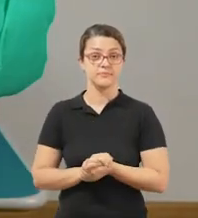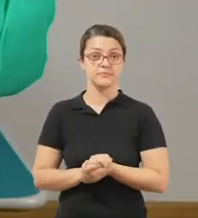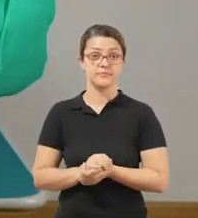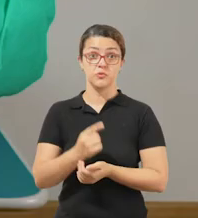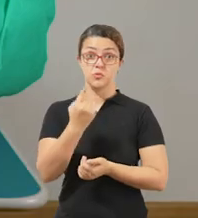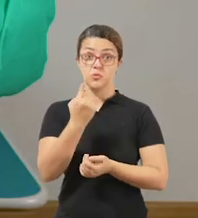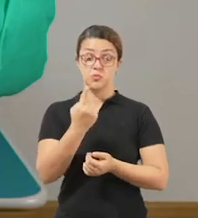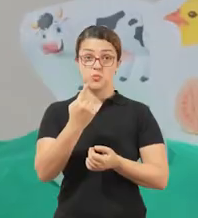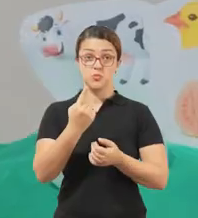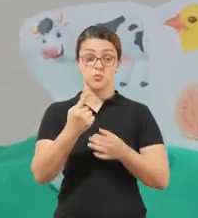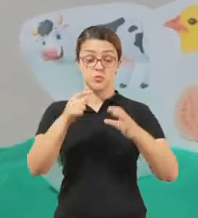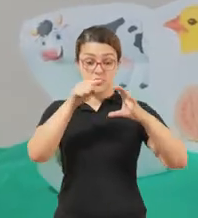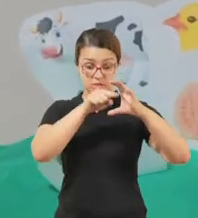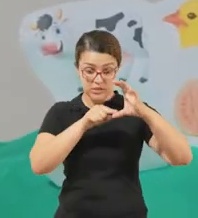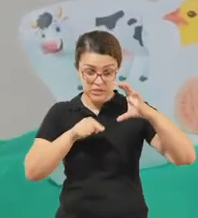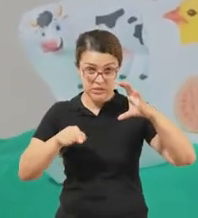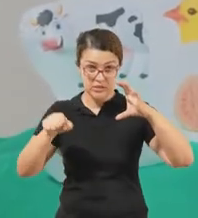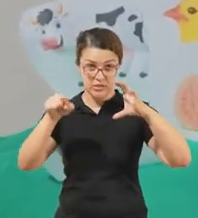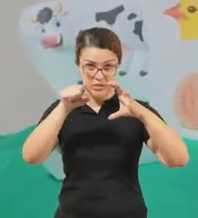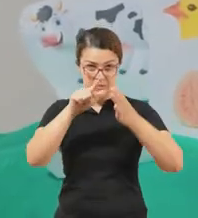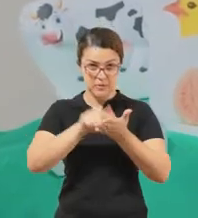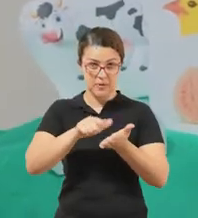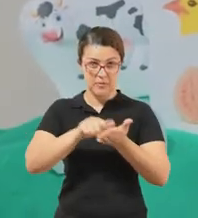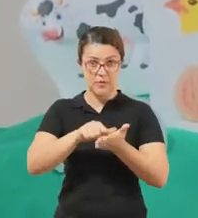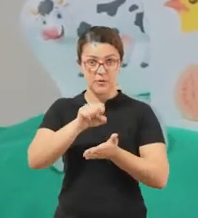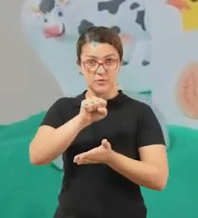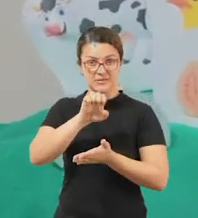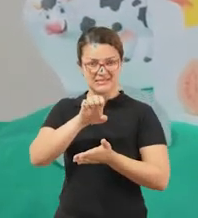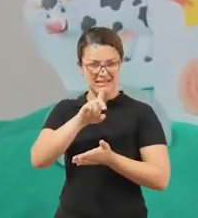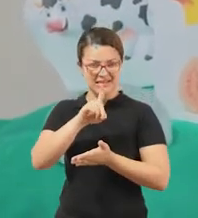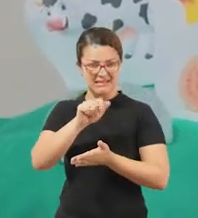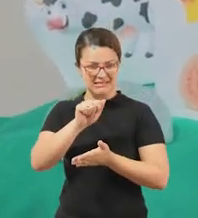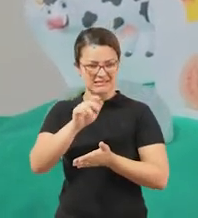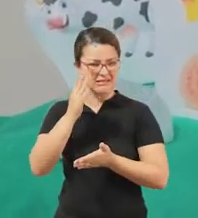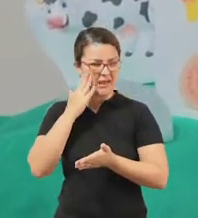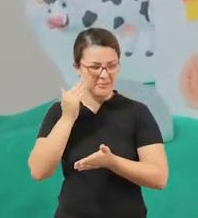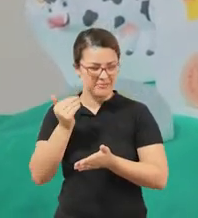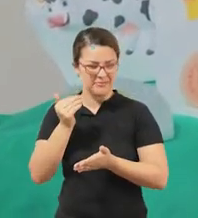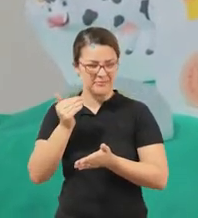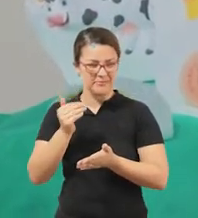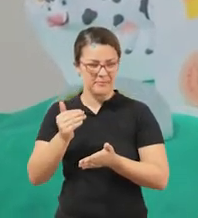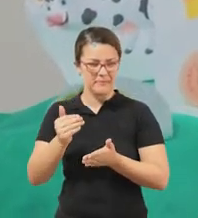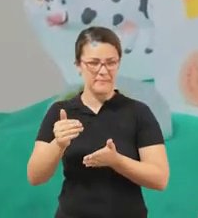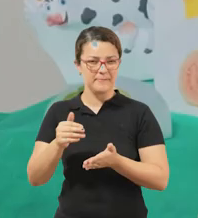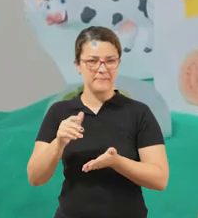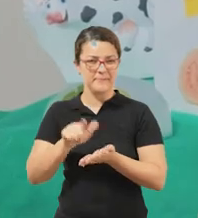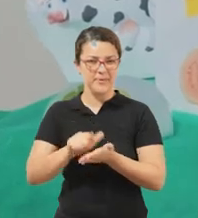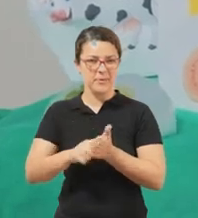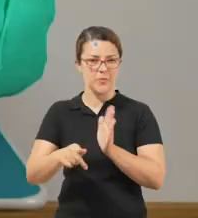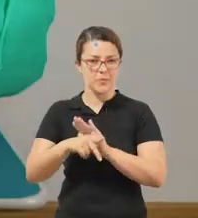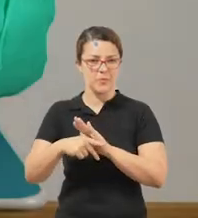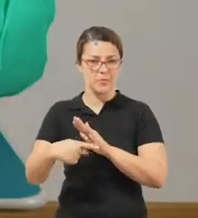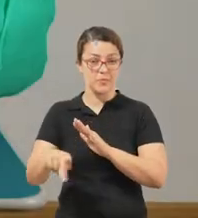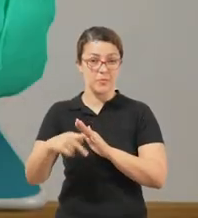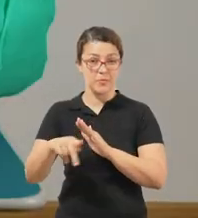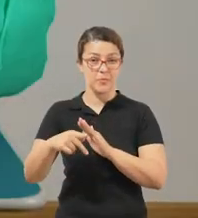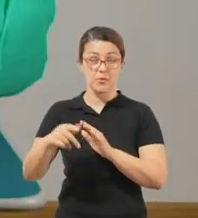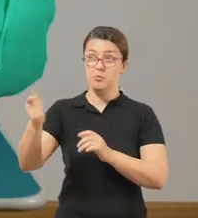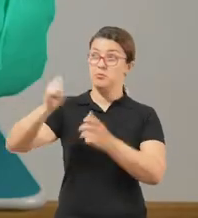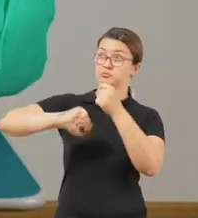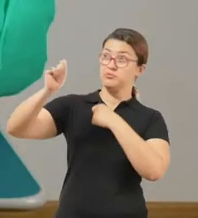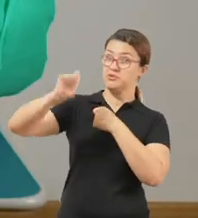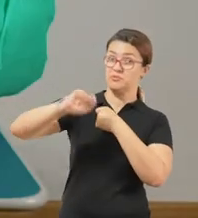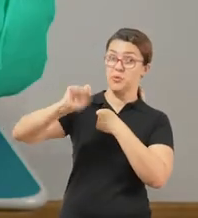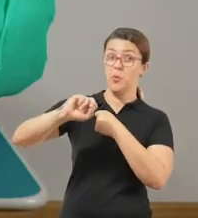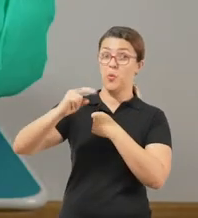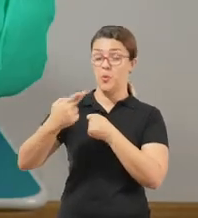vão recortar um círculo num papel de seda, aquele papel para pipa, ou de repente numa sacolinha mesmo de mercado,